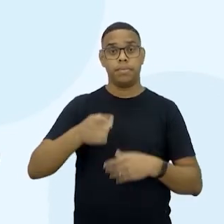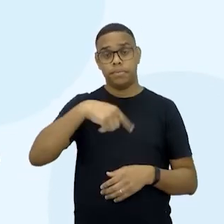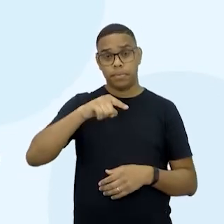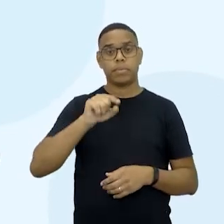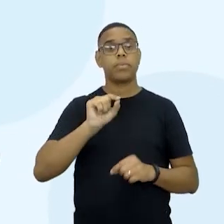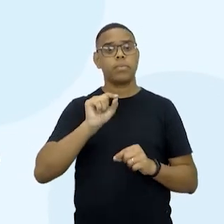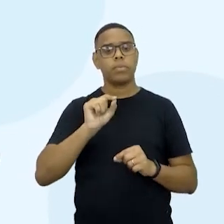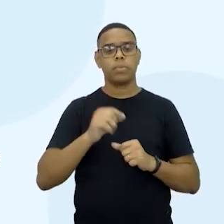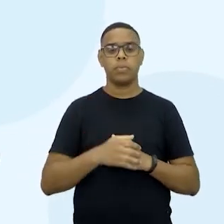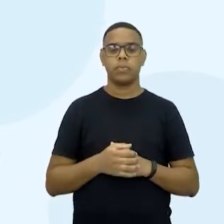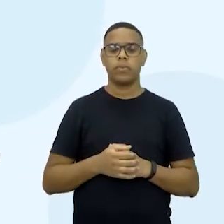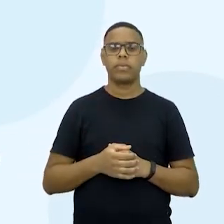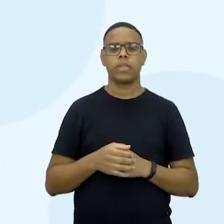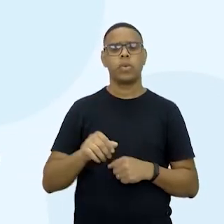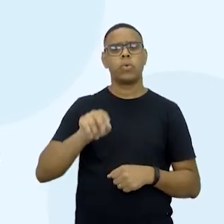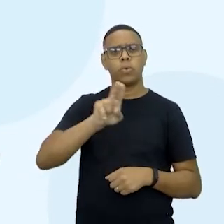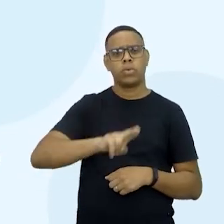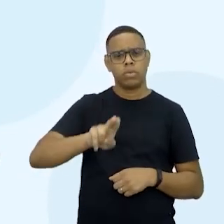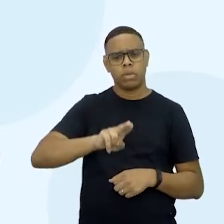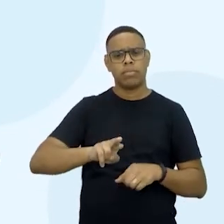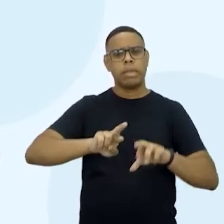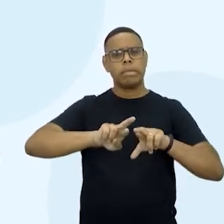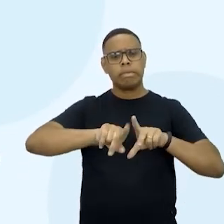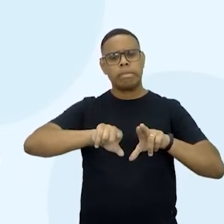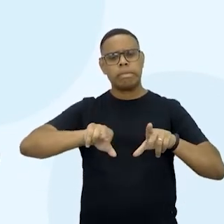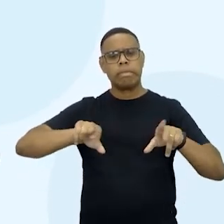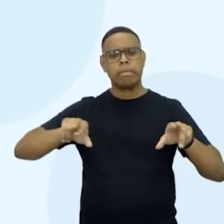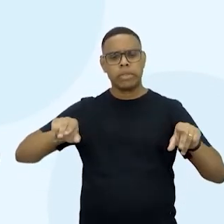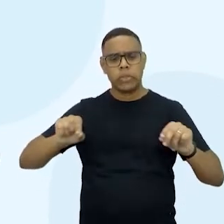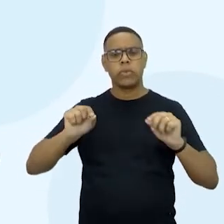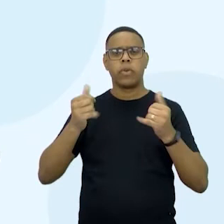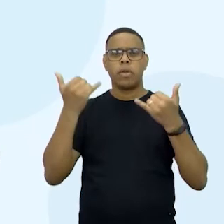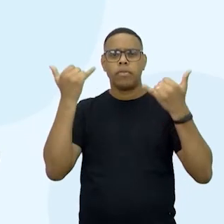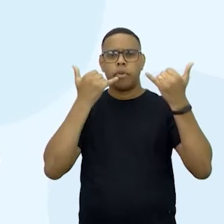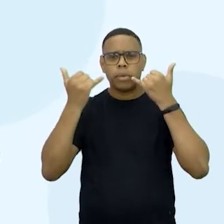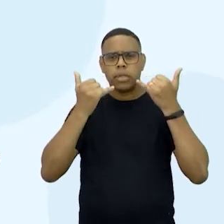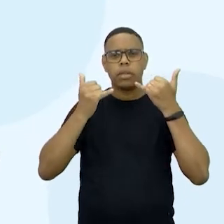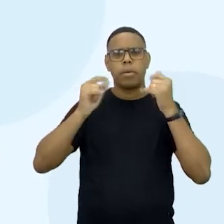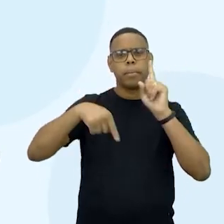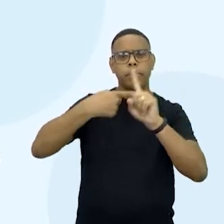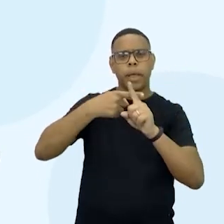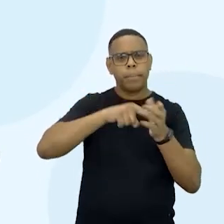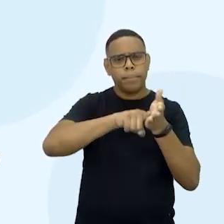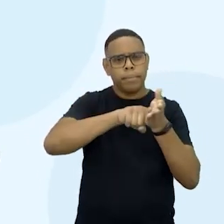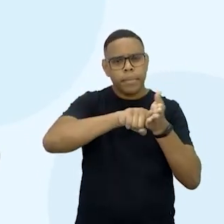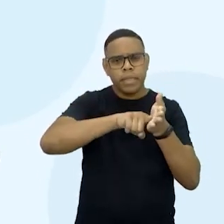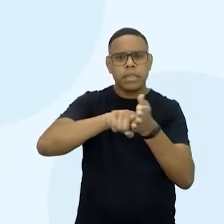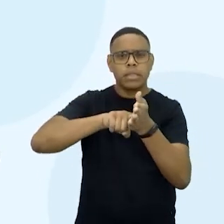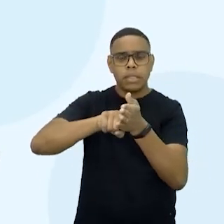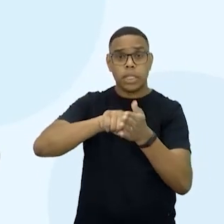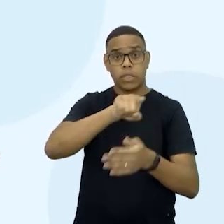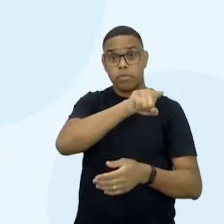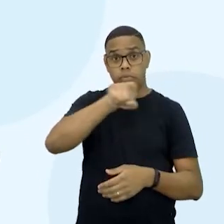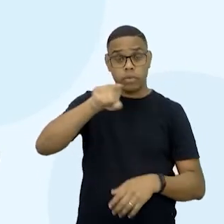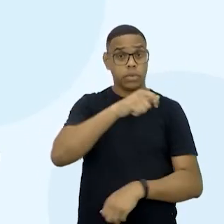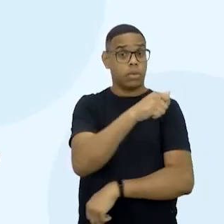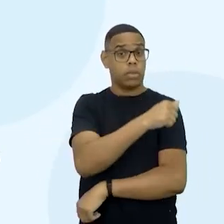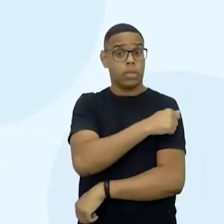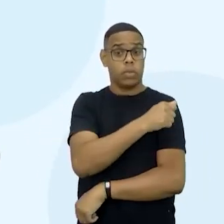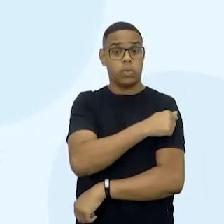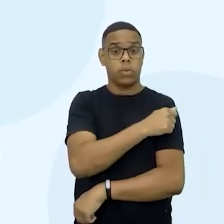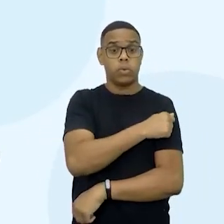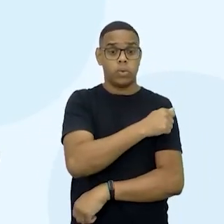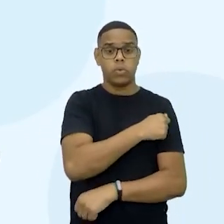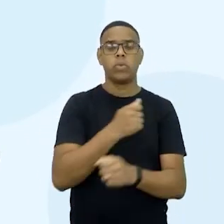deixo para vocês é a seguinte utilizando da frente esses meios de informação e de pesquisa vocês alunos